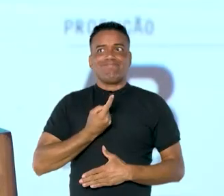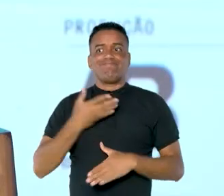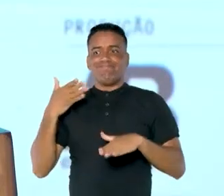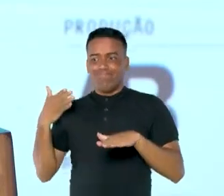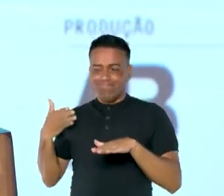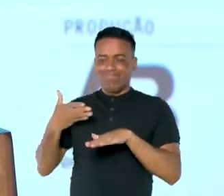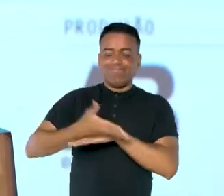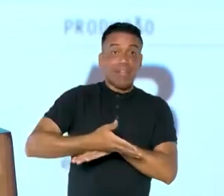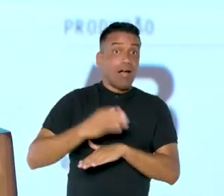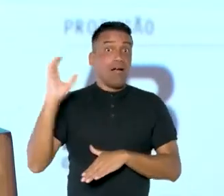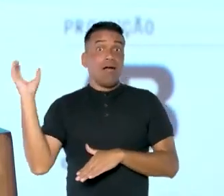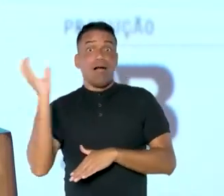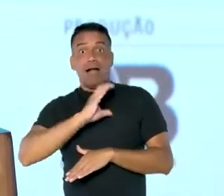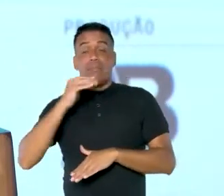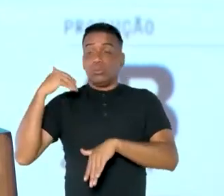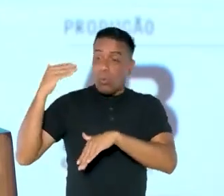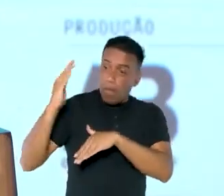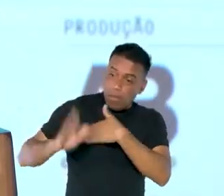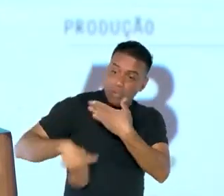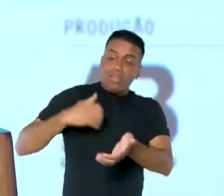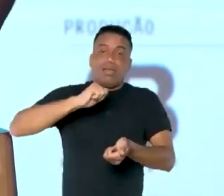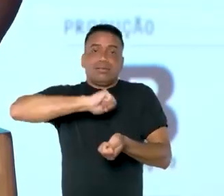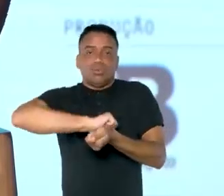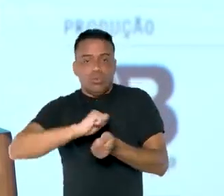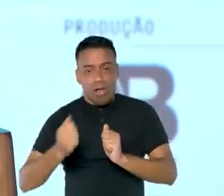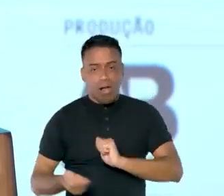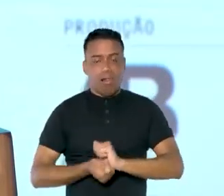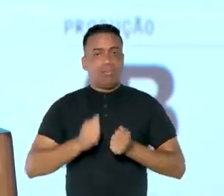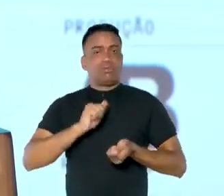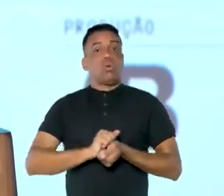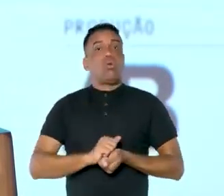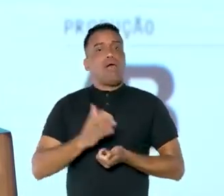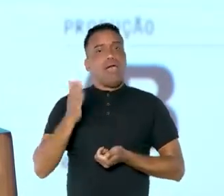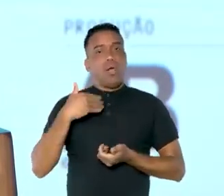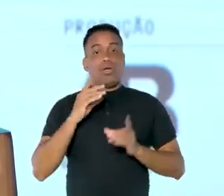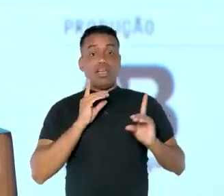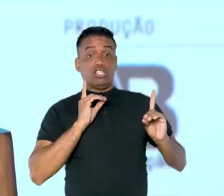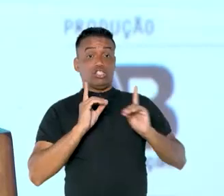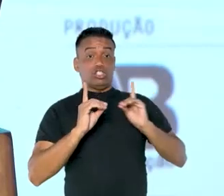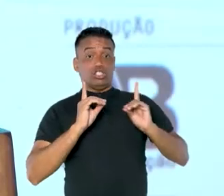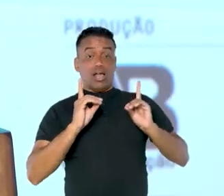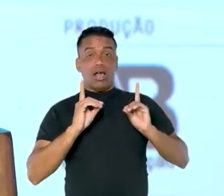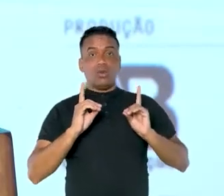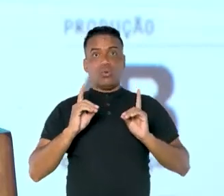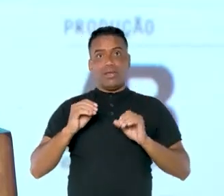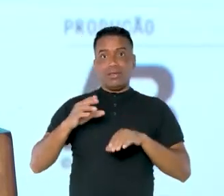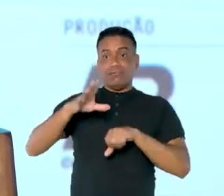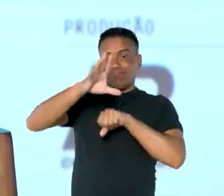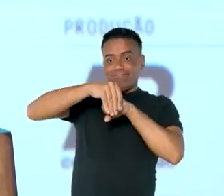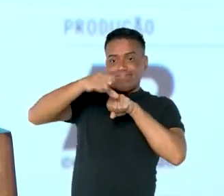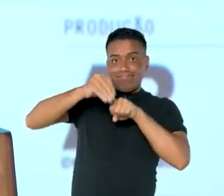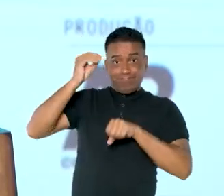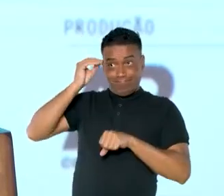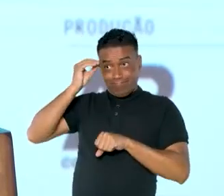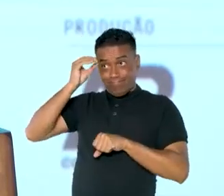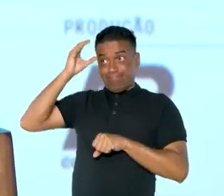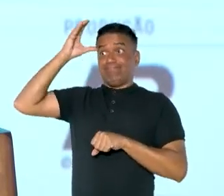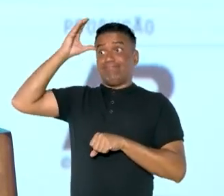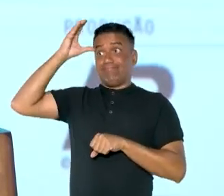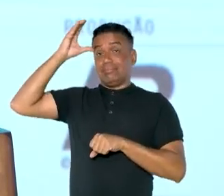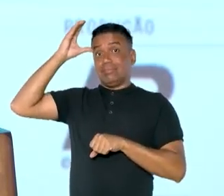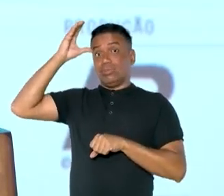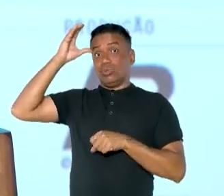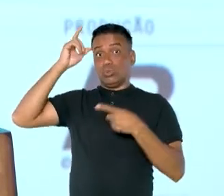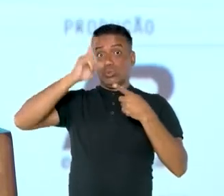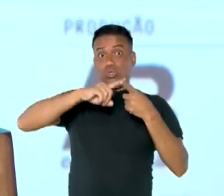lisos de tom escuro. Ela traz um vestido longo de tom marrom e usa nas orelhas 2 brincos longos ornados com muitas penas de